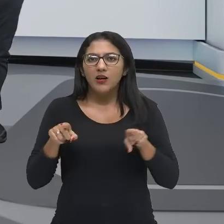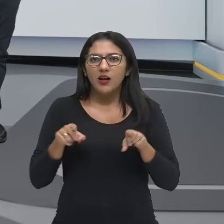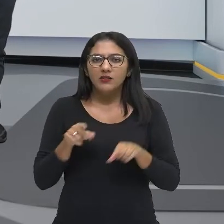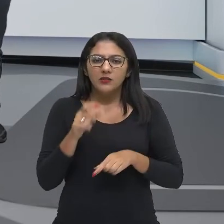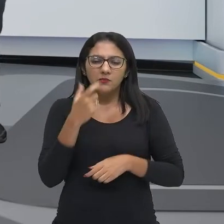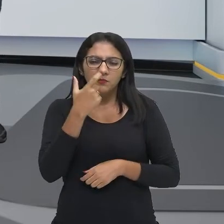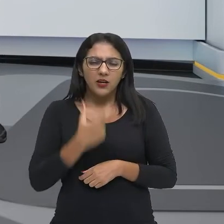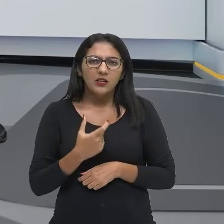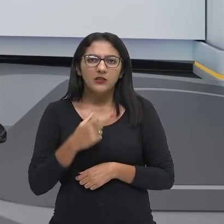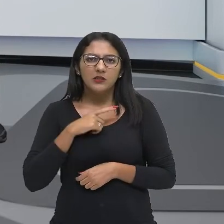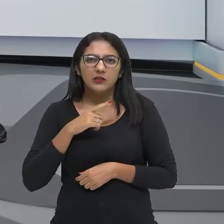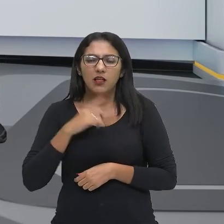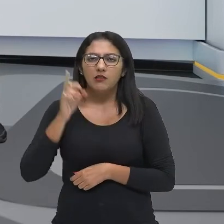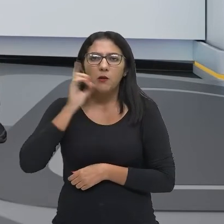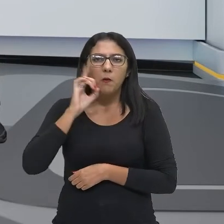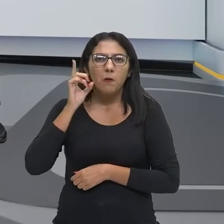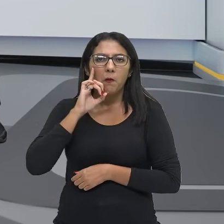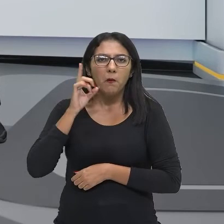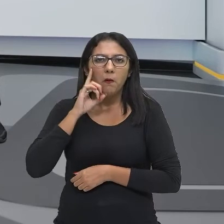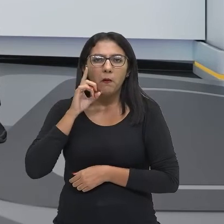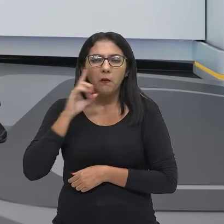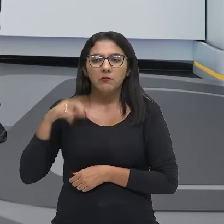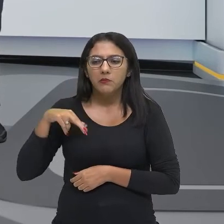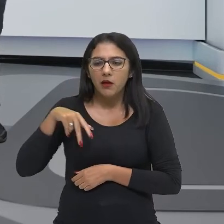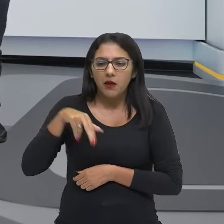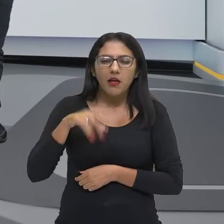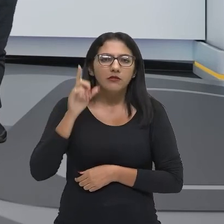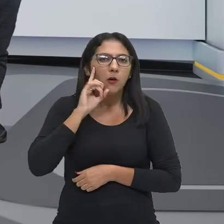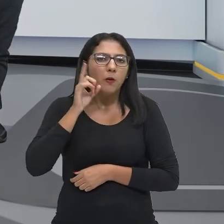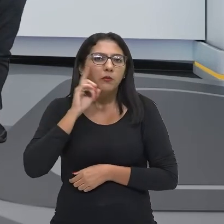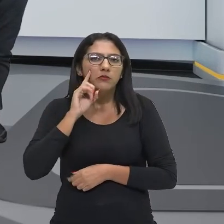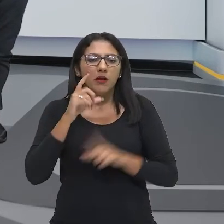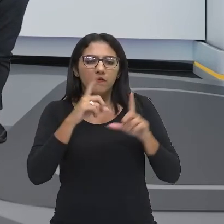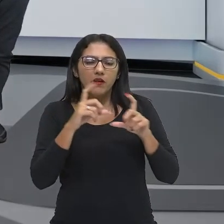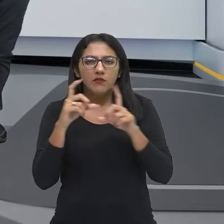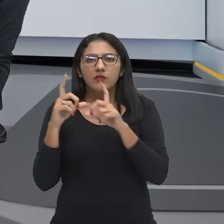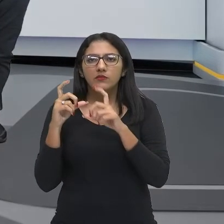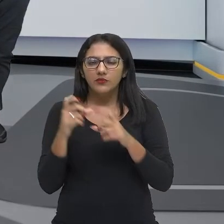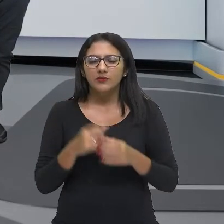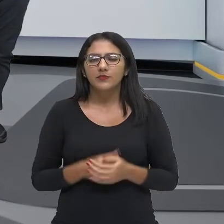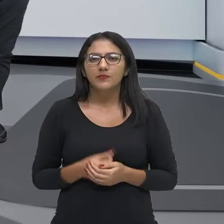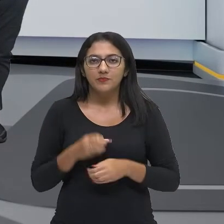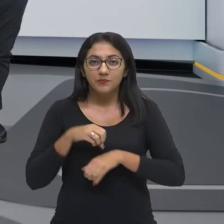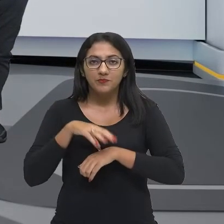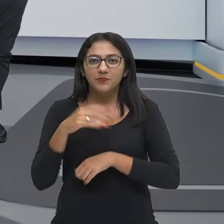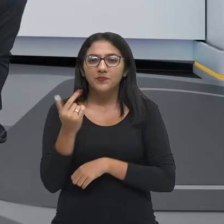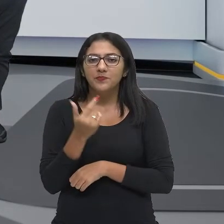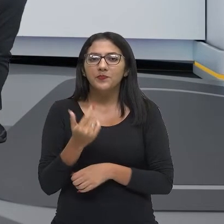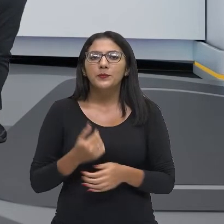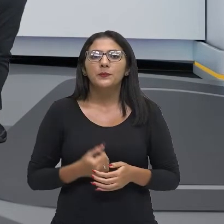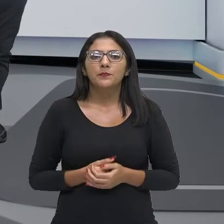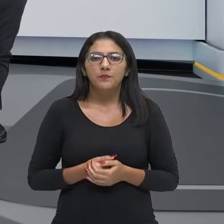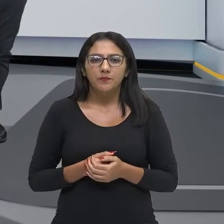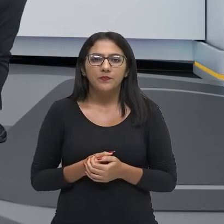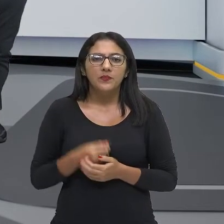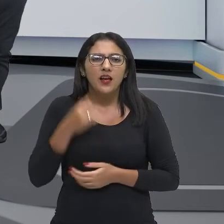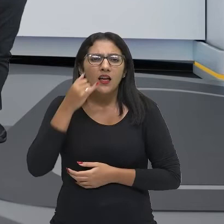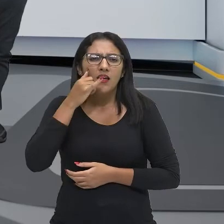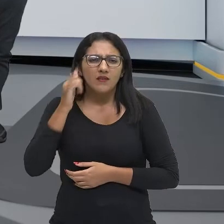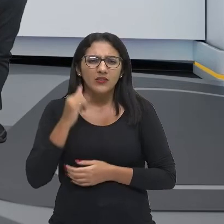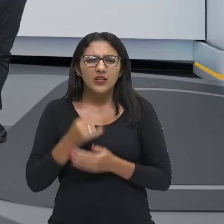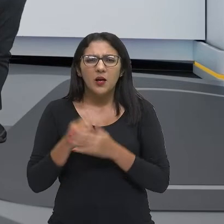ficar publicando todos os passos que faz ou vai fazer, Vamos para a dica 2. Não ficar fazendo publicações